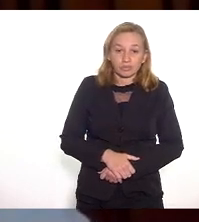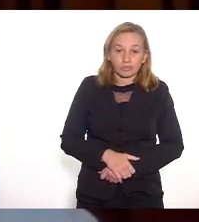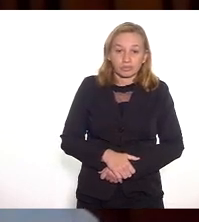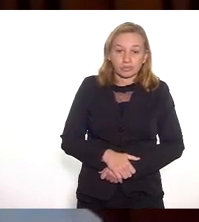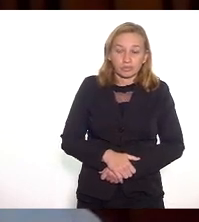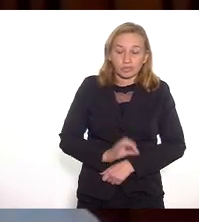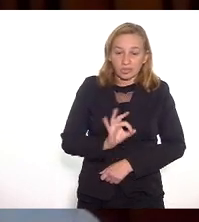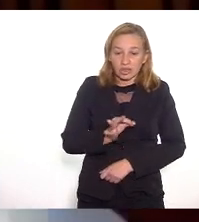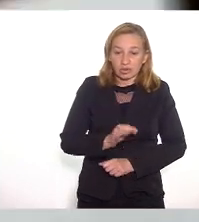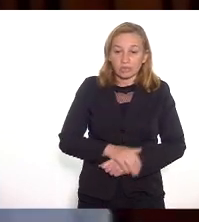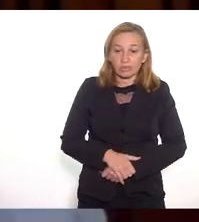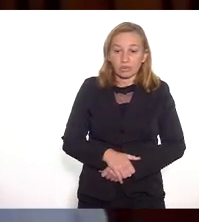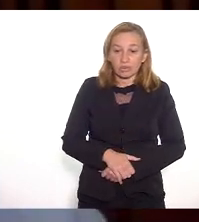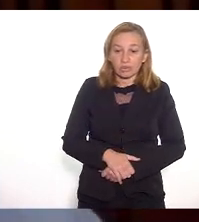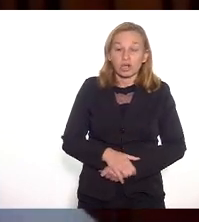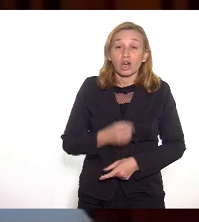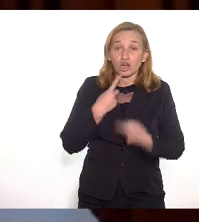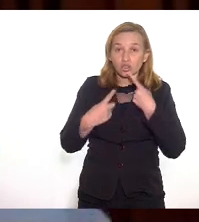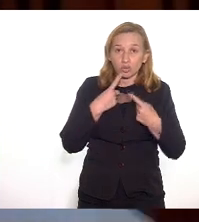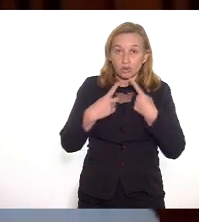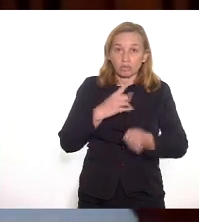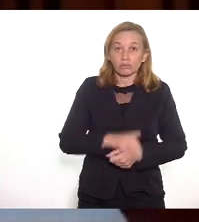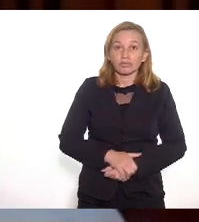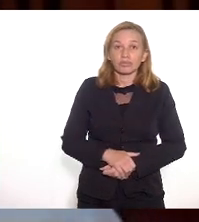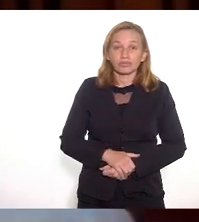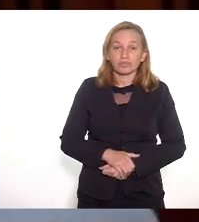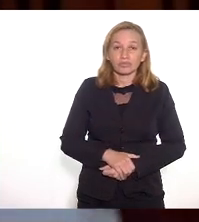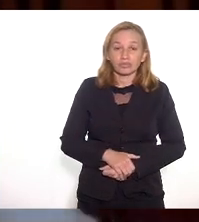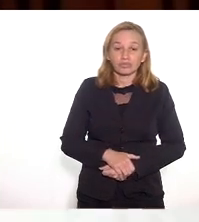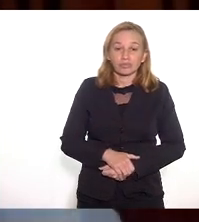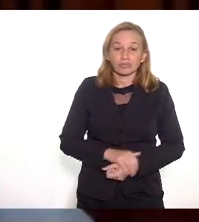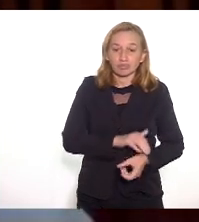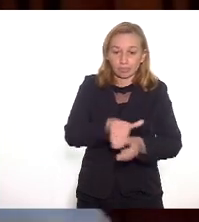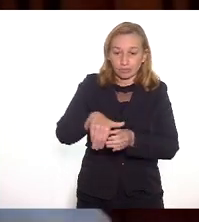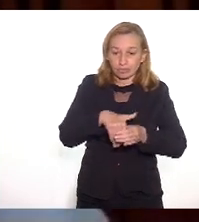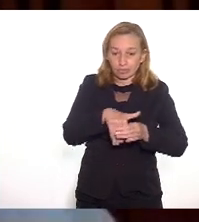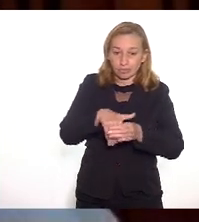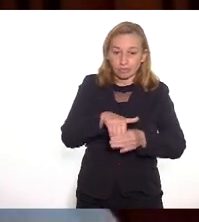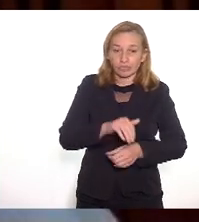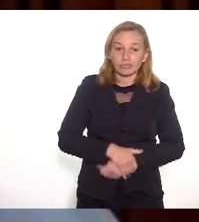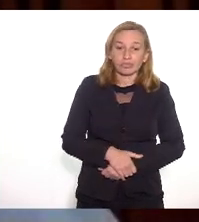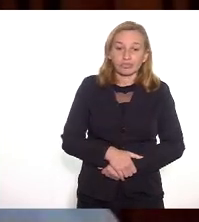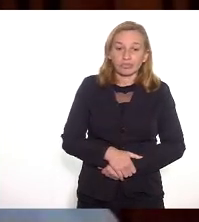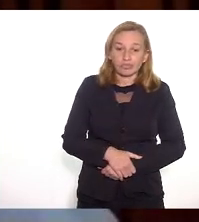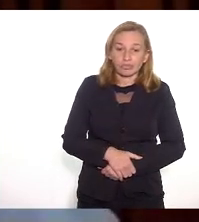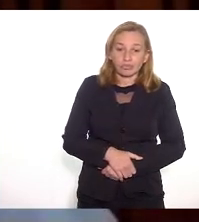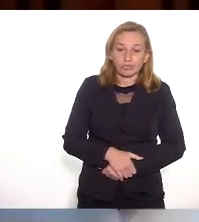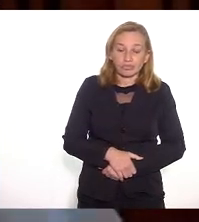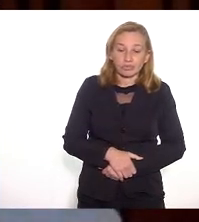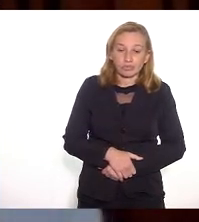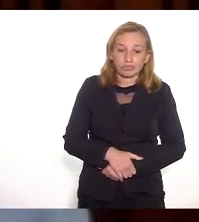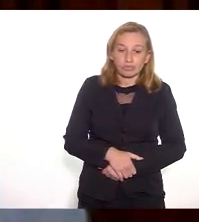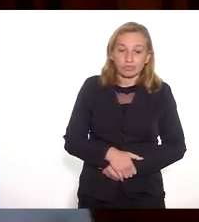Está correto. Em discussão, em votação,